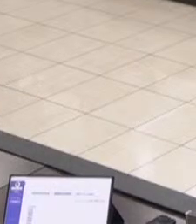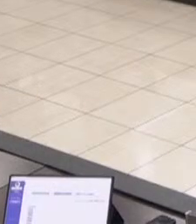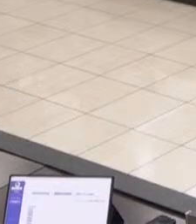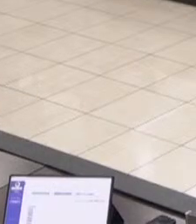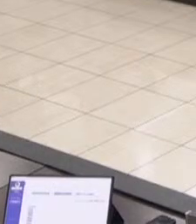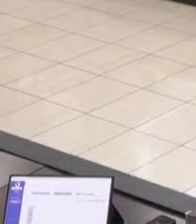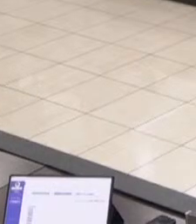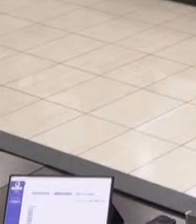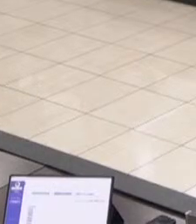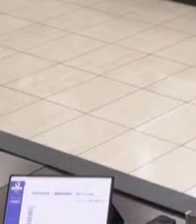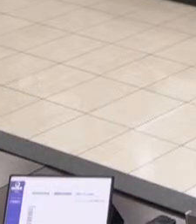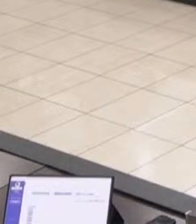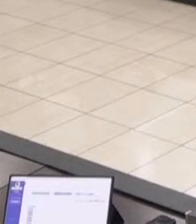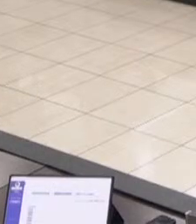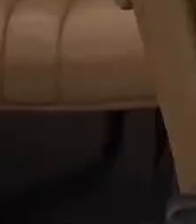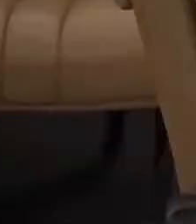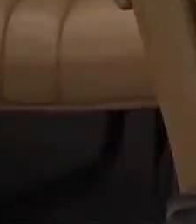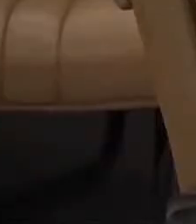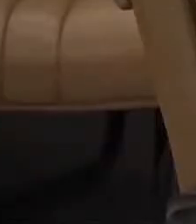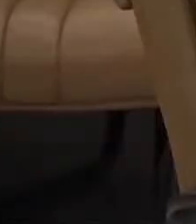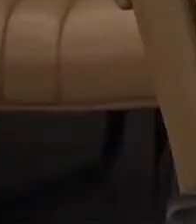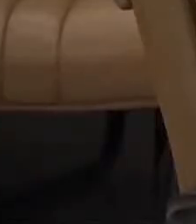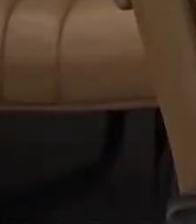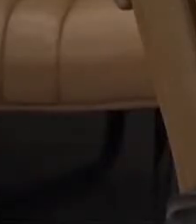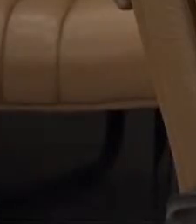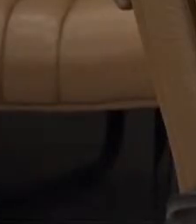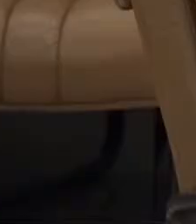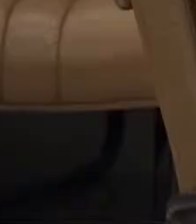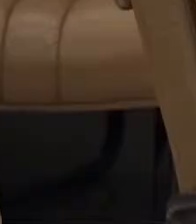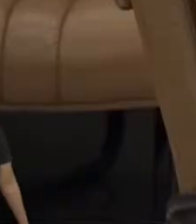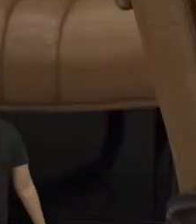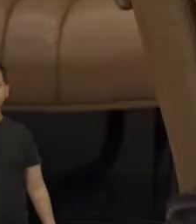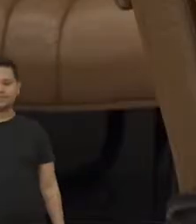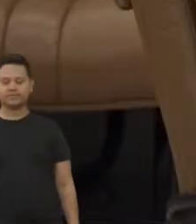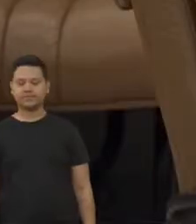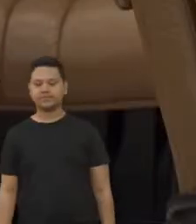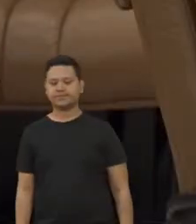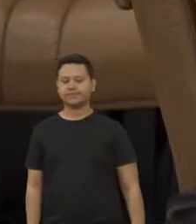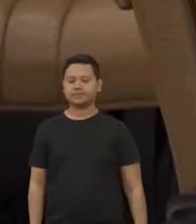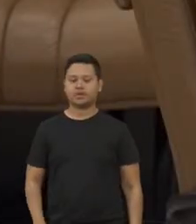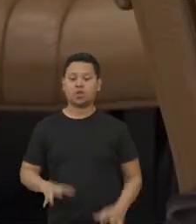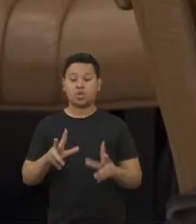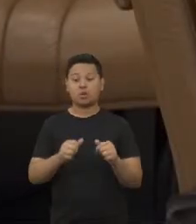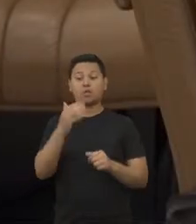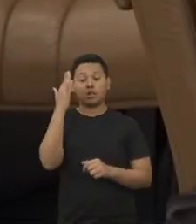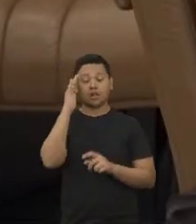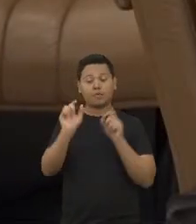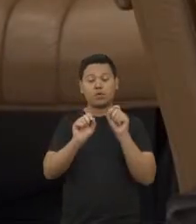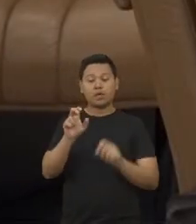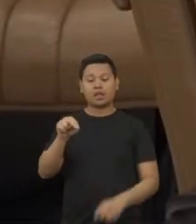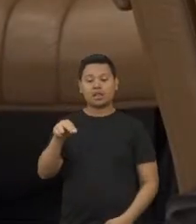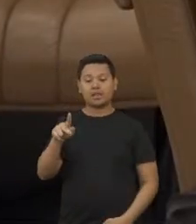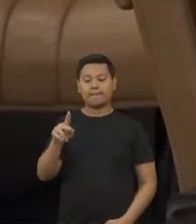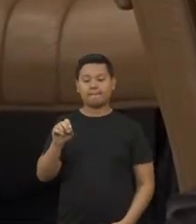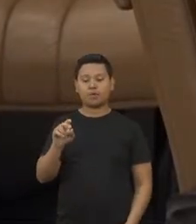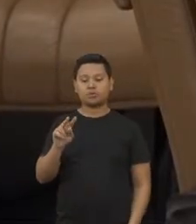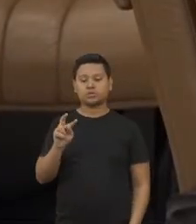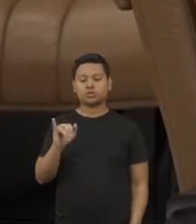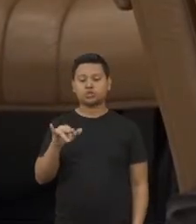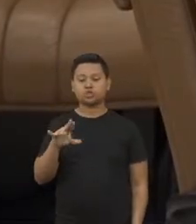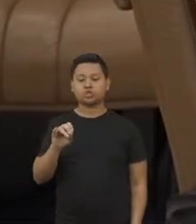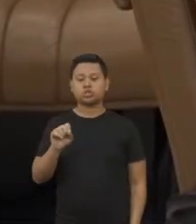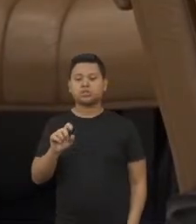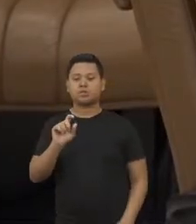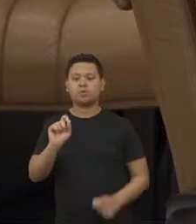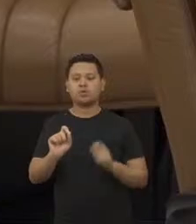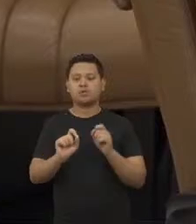Presidente, todo mundo sabe, todo mundo que acompanha a política sabe que nepotismo é uma prática vedada. Nepotismo